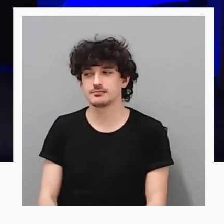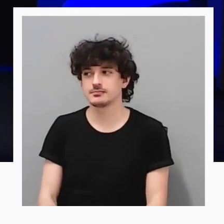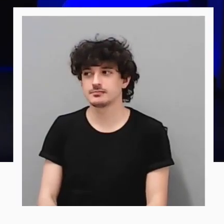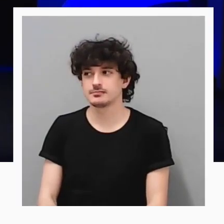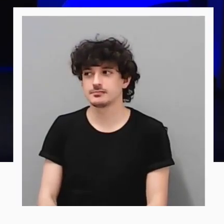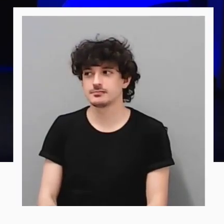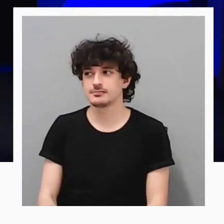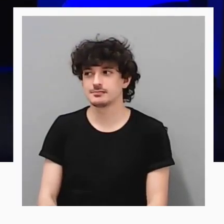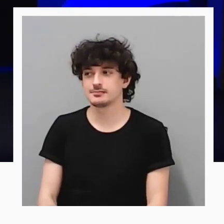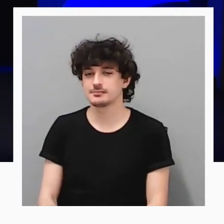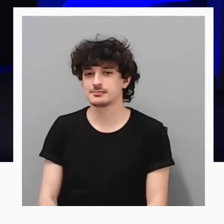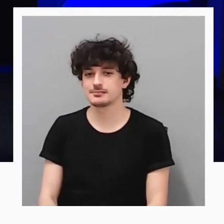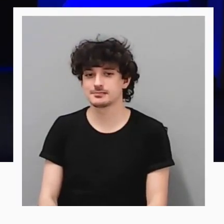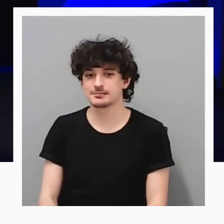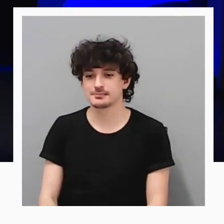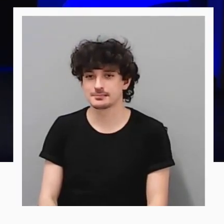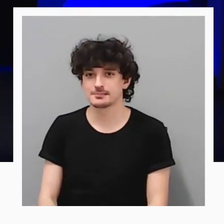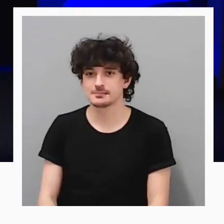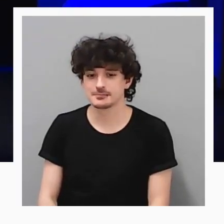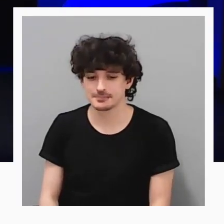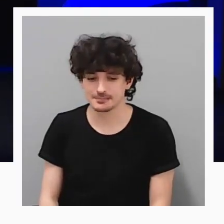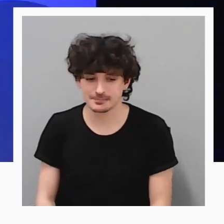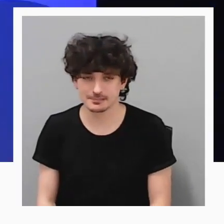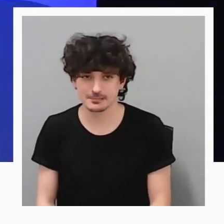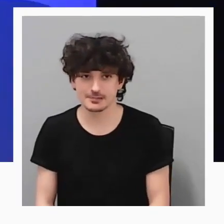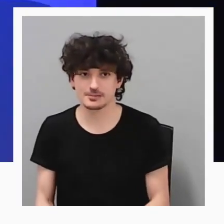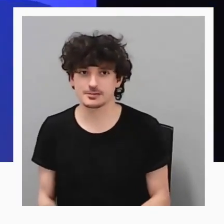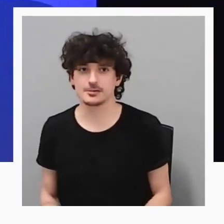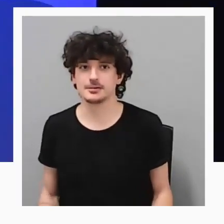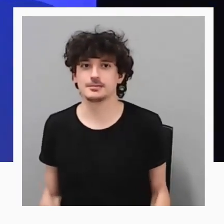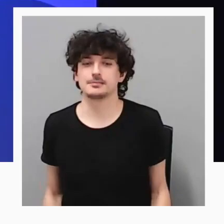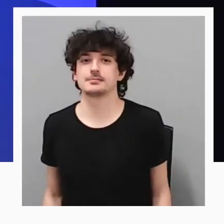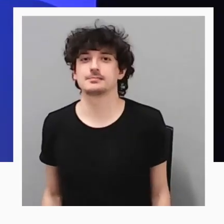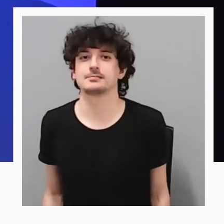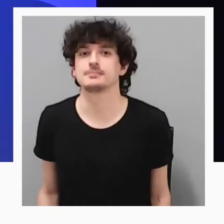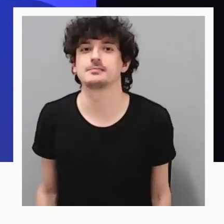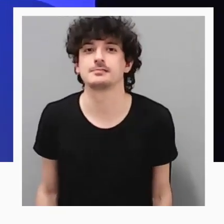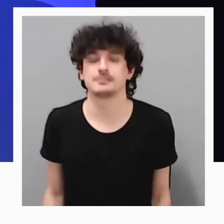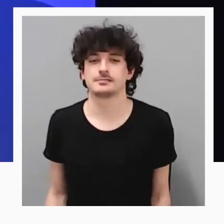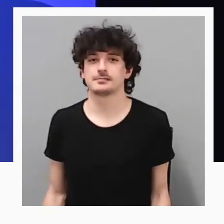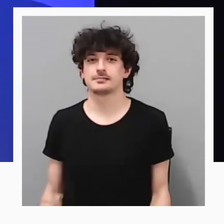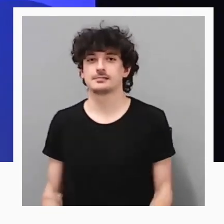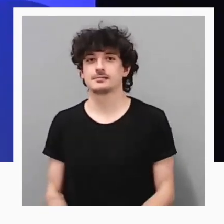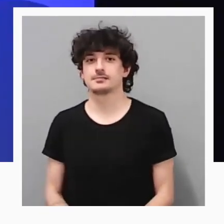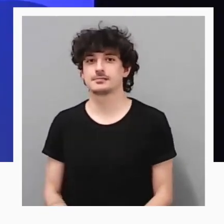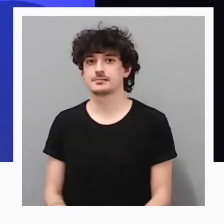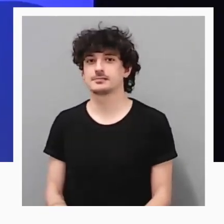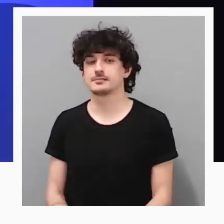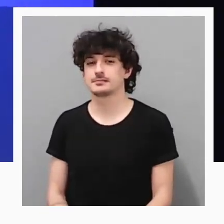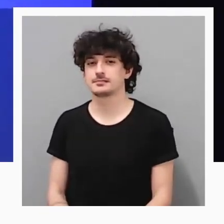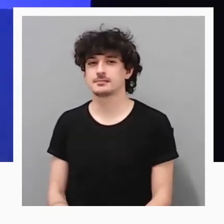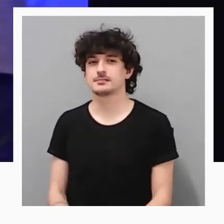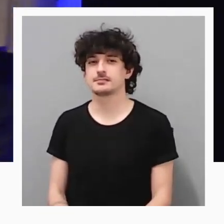tornar a nossa sociedade melhor e para resolver os problemas que nos afetam. Muito obrigado. Obrigado. Vamos continuar